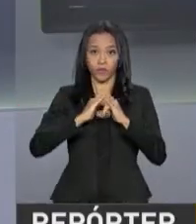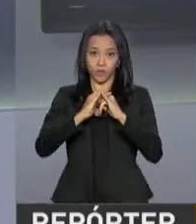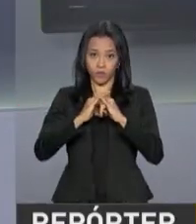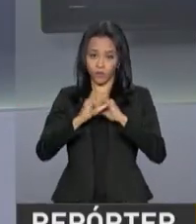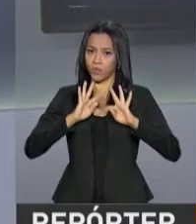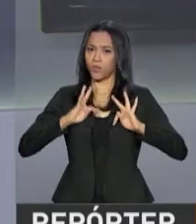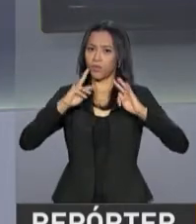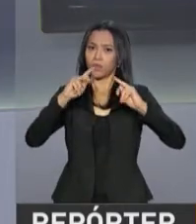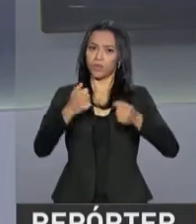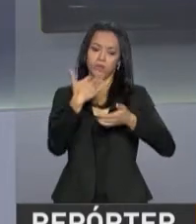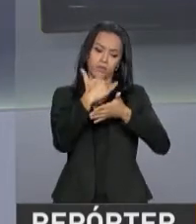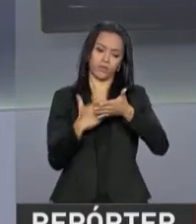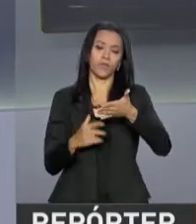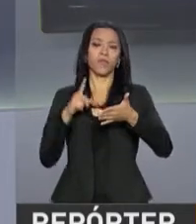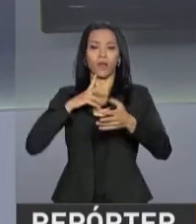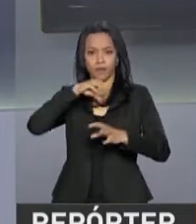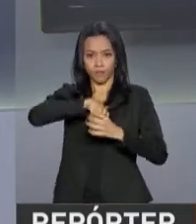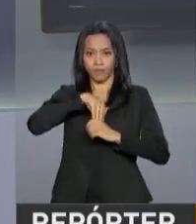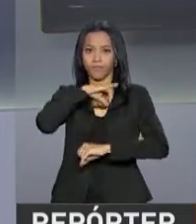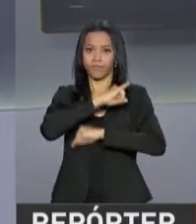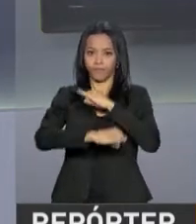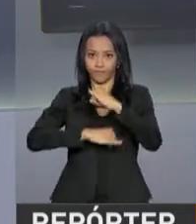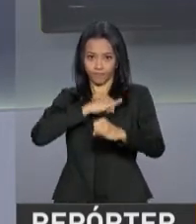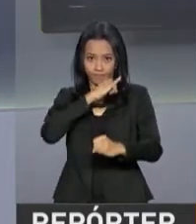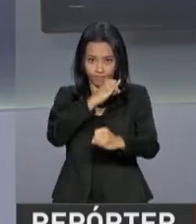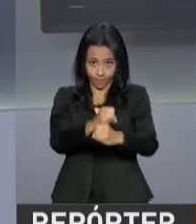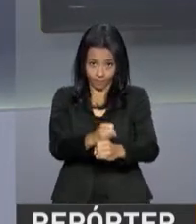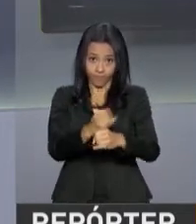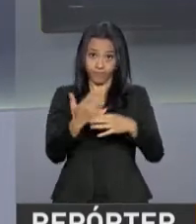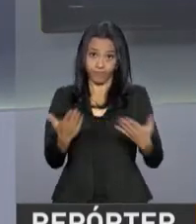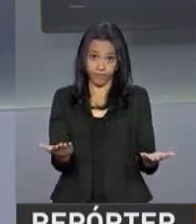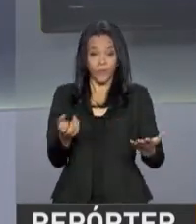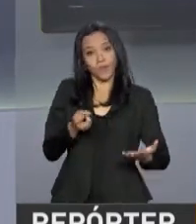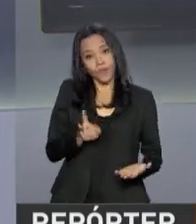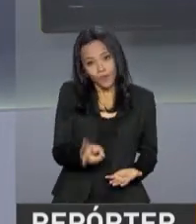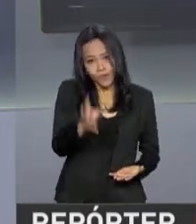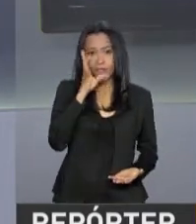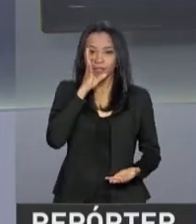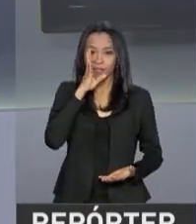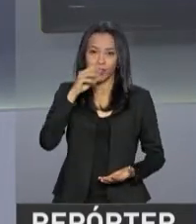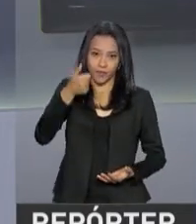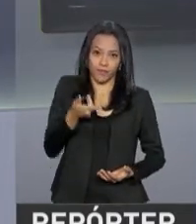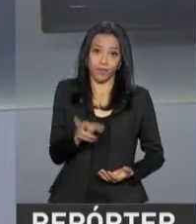YouTube e toda a nossa programação também está na página da NBR na internet.